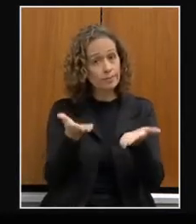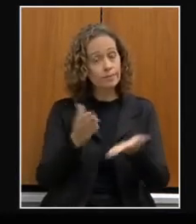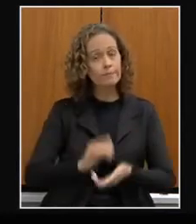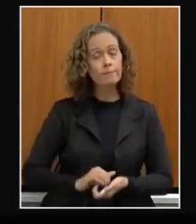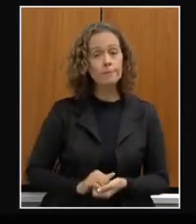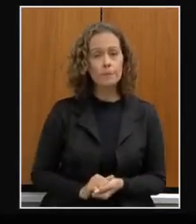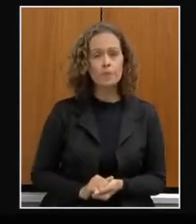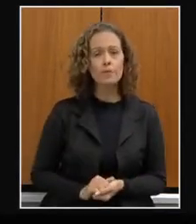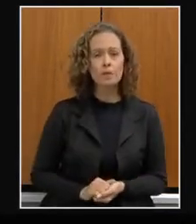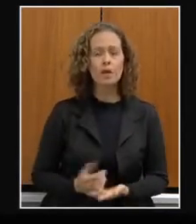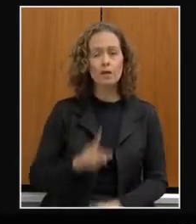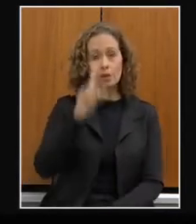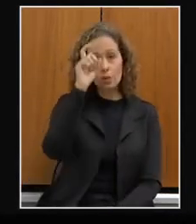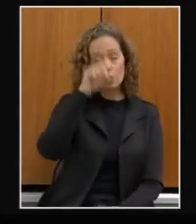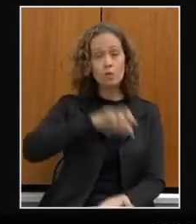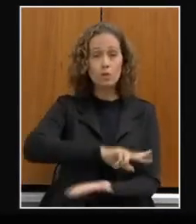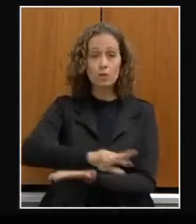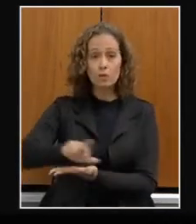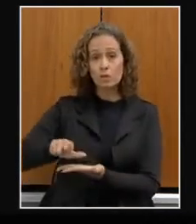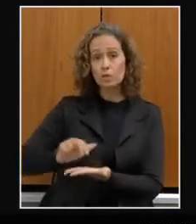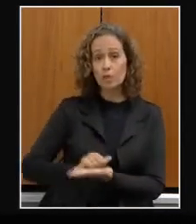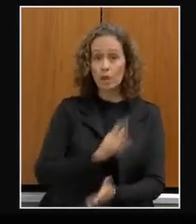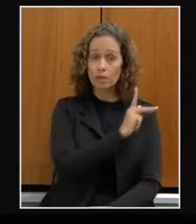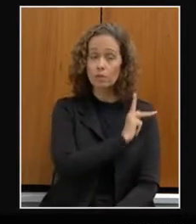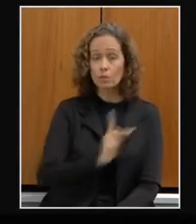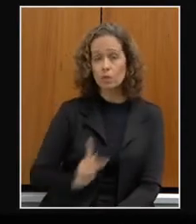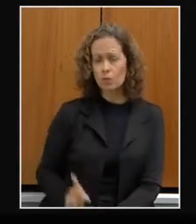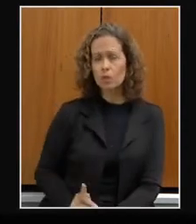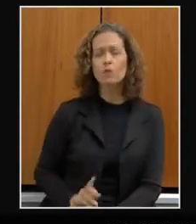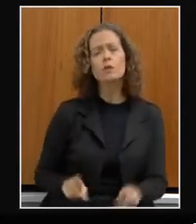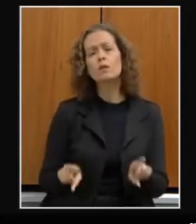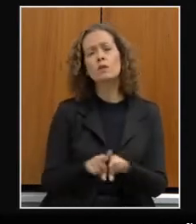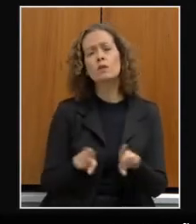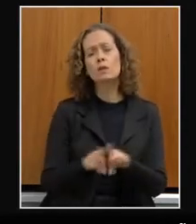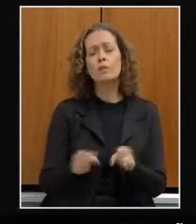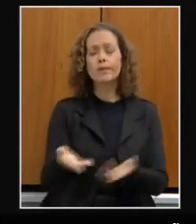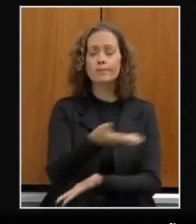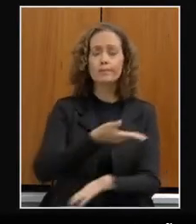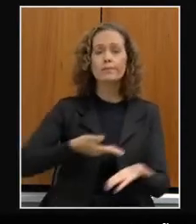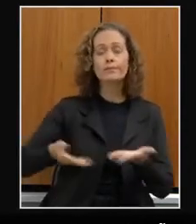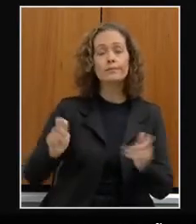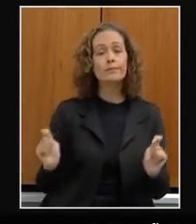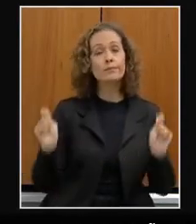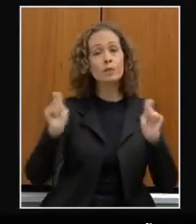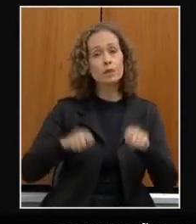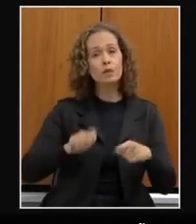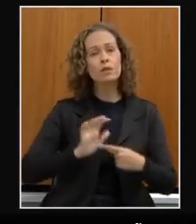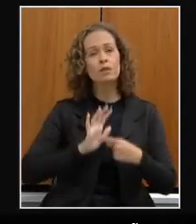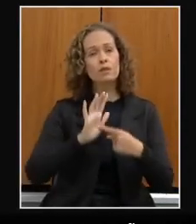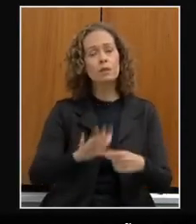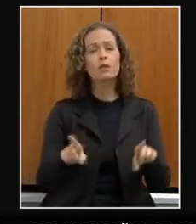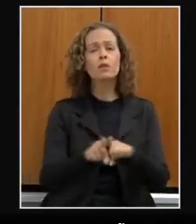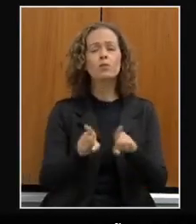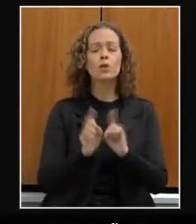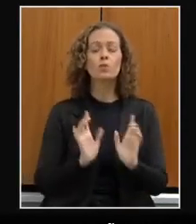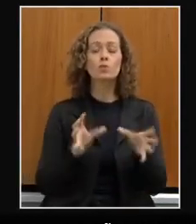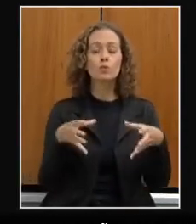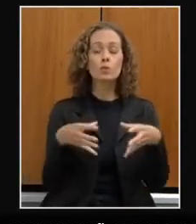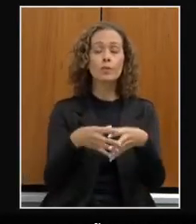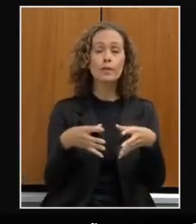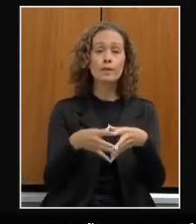fazer em hospitais públicos treinamento de colegas daqui do interior e vice-versa que pudéssemos trazer também uma equipe para